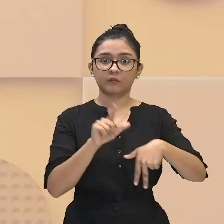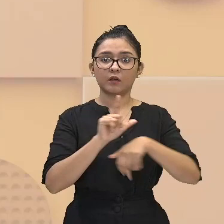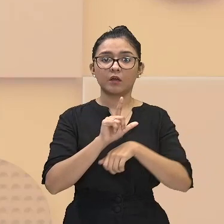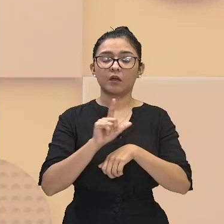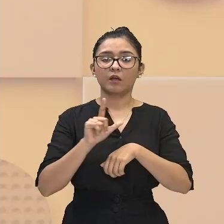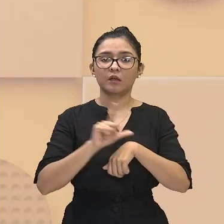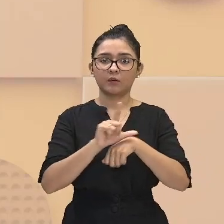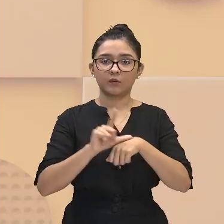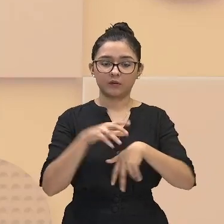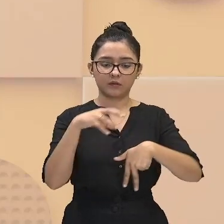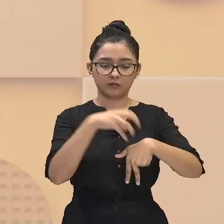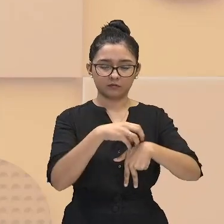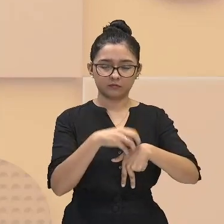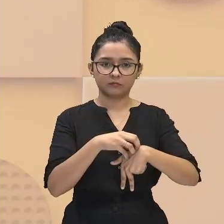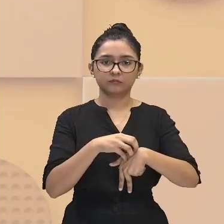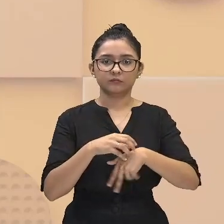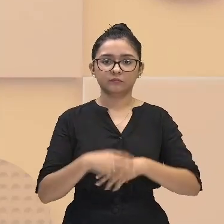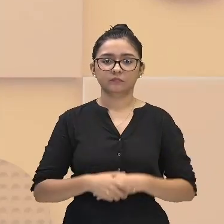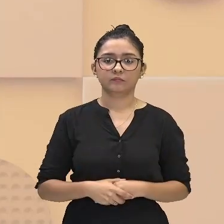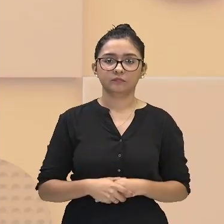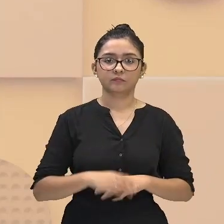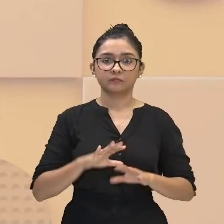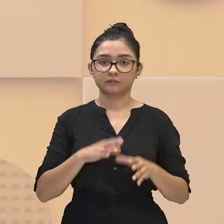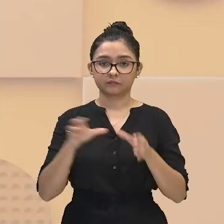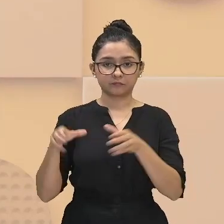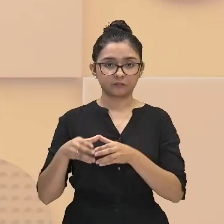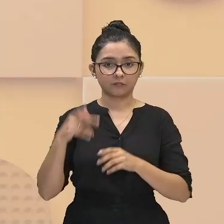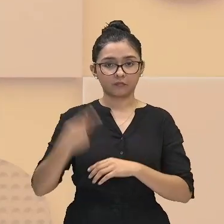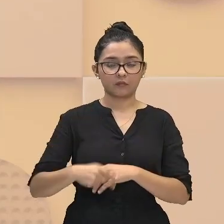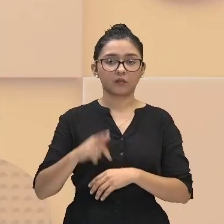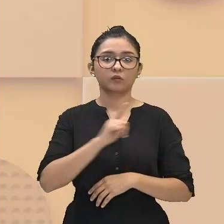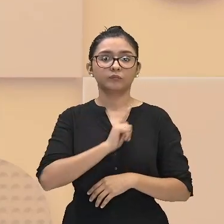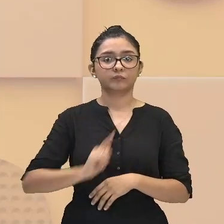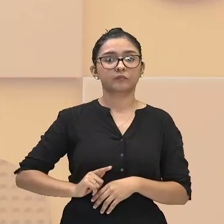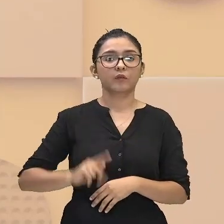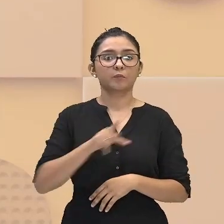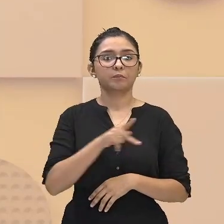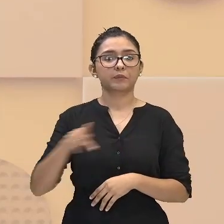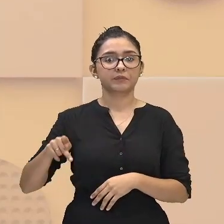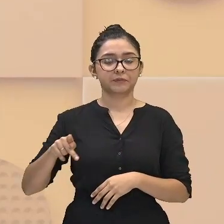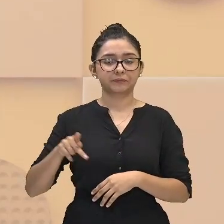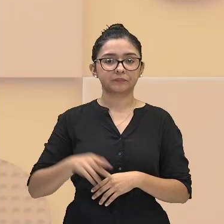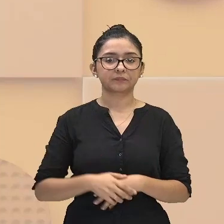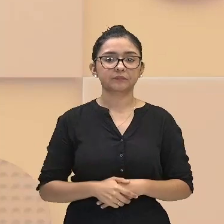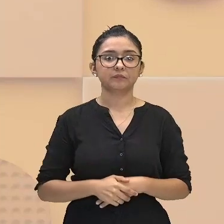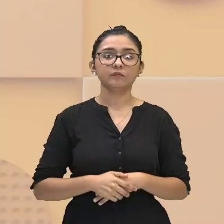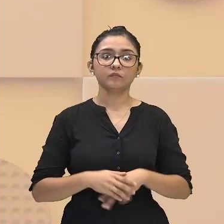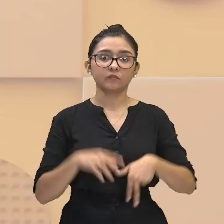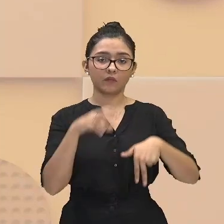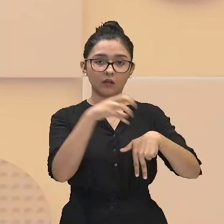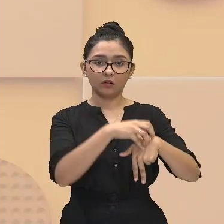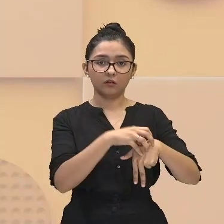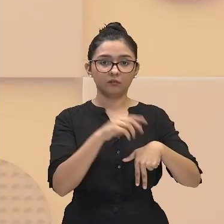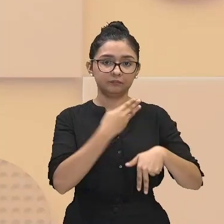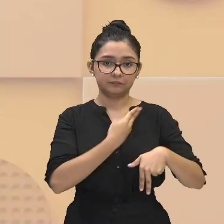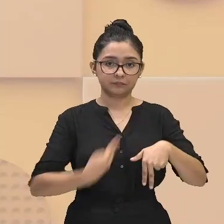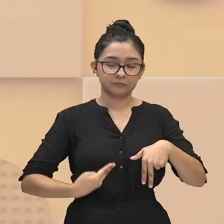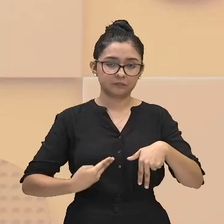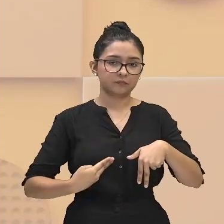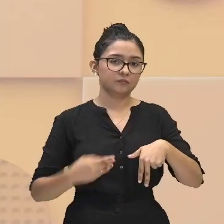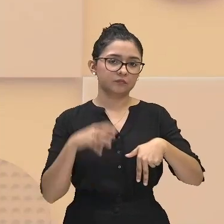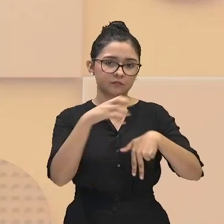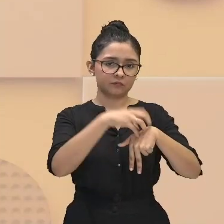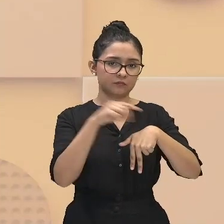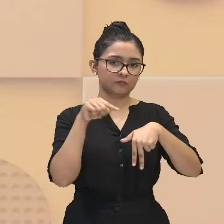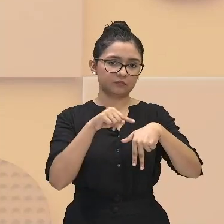um monarca. Numa república, nosso chefe de Estado é um presidente. Na monarquia, o